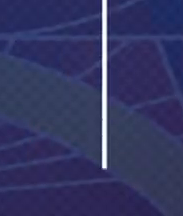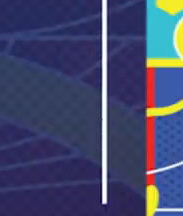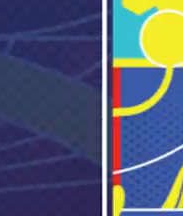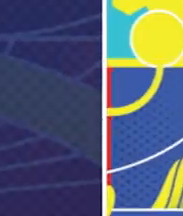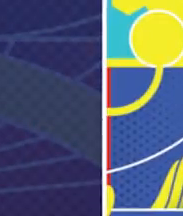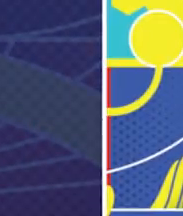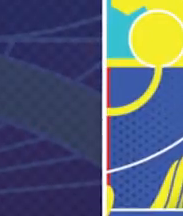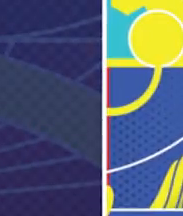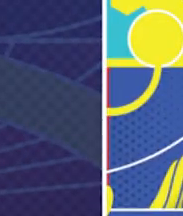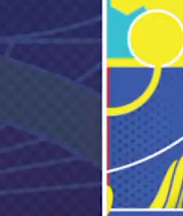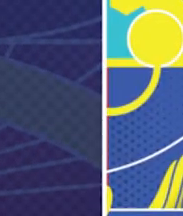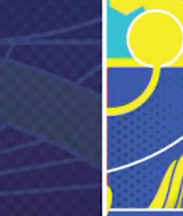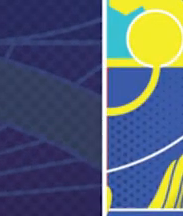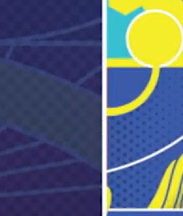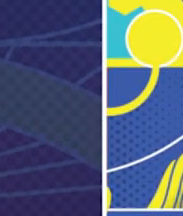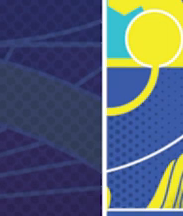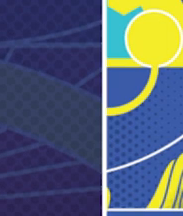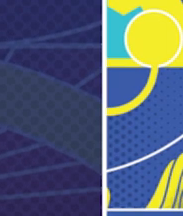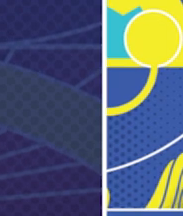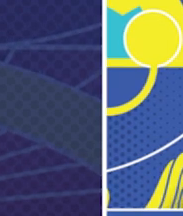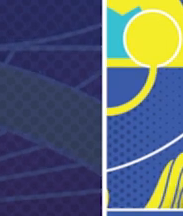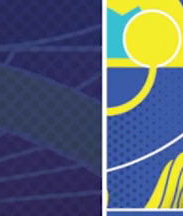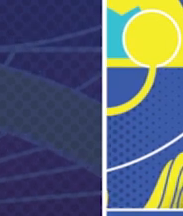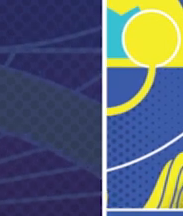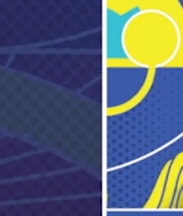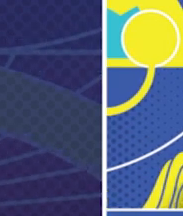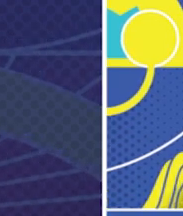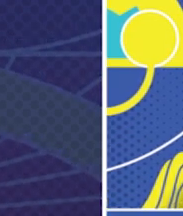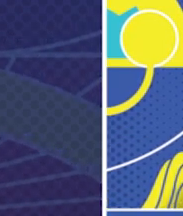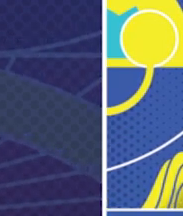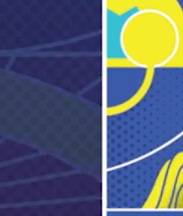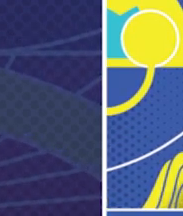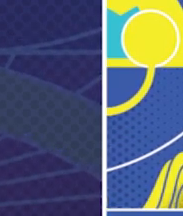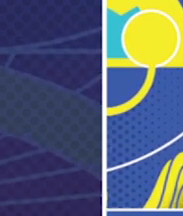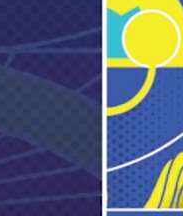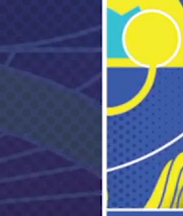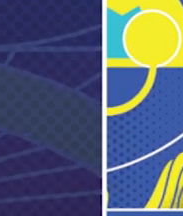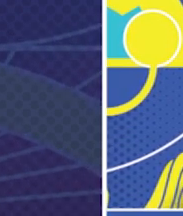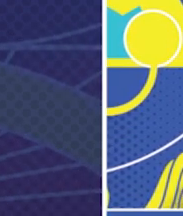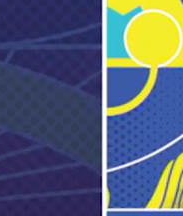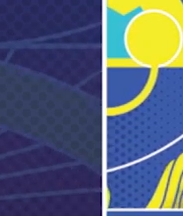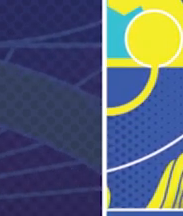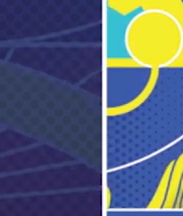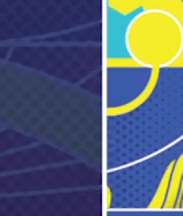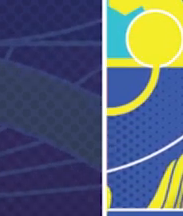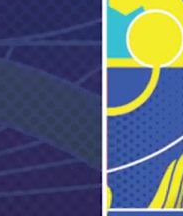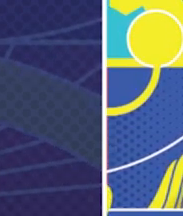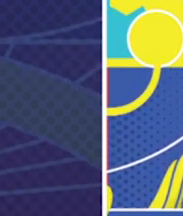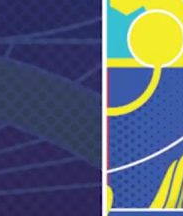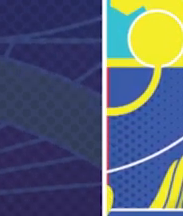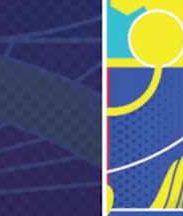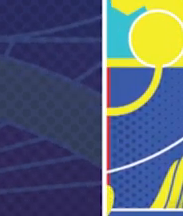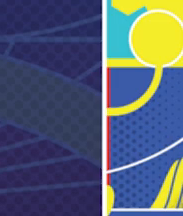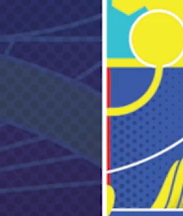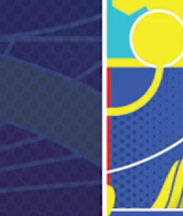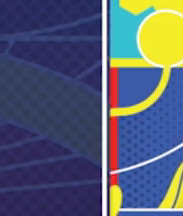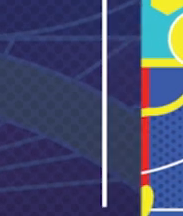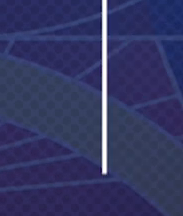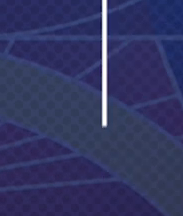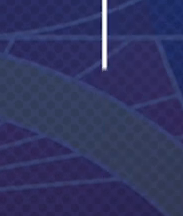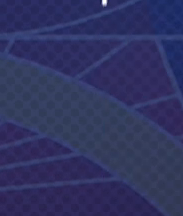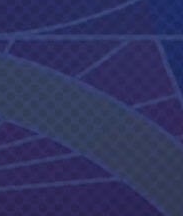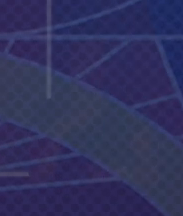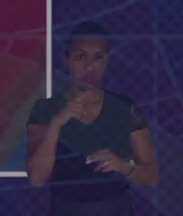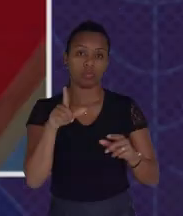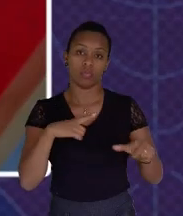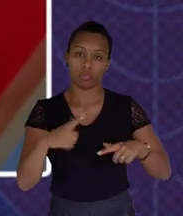vencido. E acho que ele é vencido, em grande parte, por essa temática da agilidade. Aqui na Enap nós trabalhamos